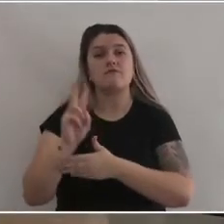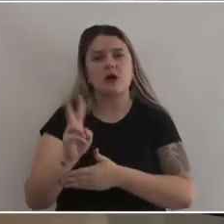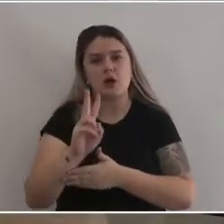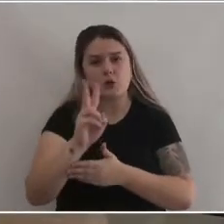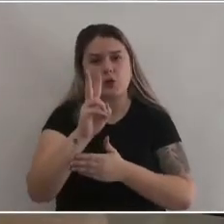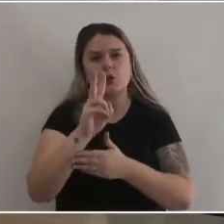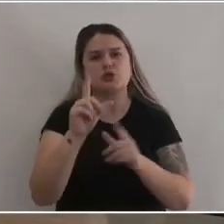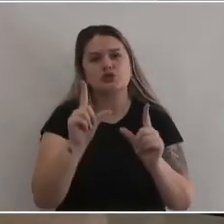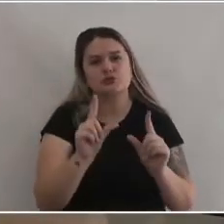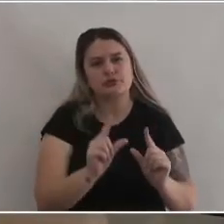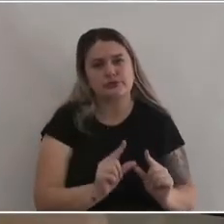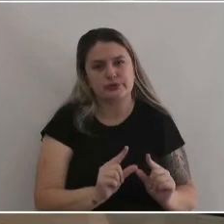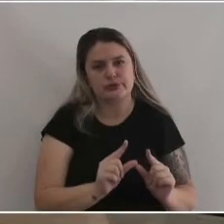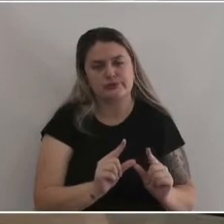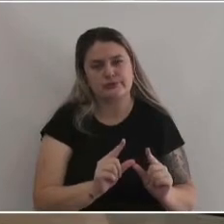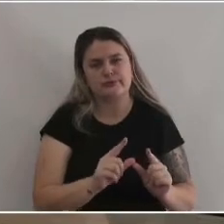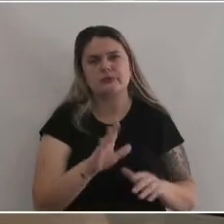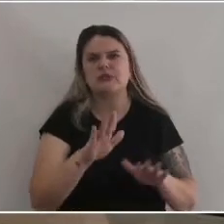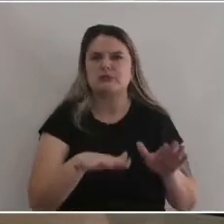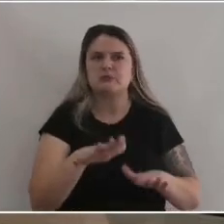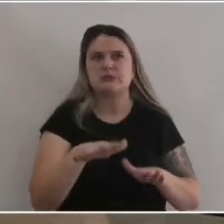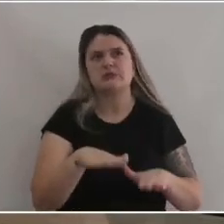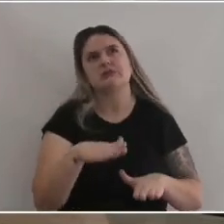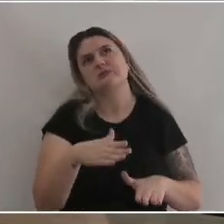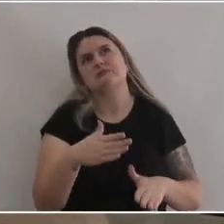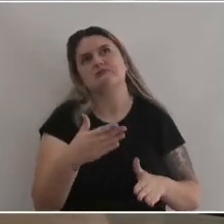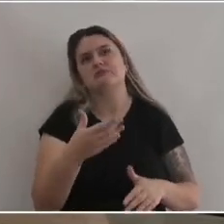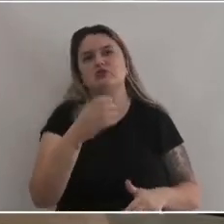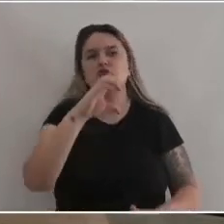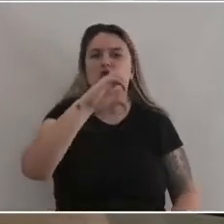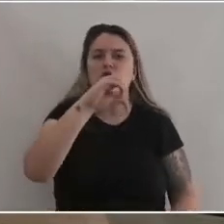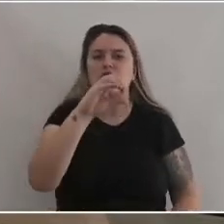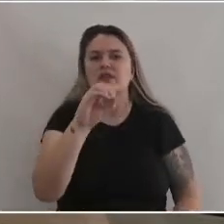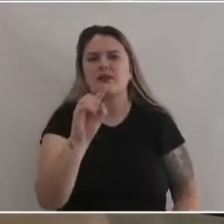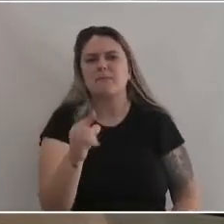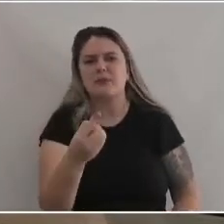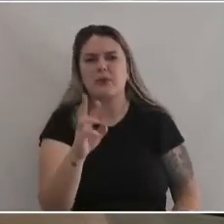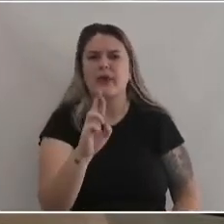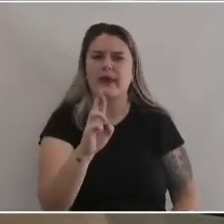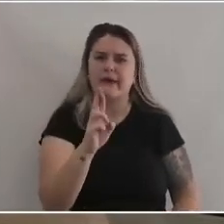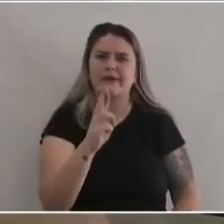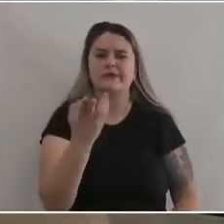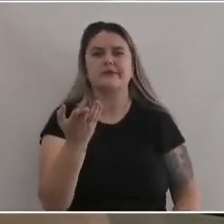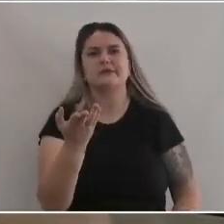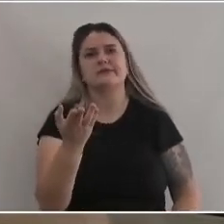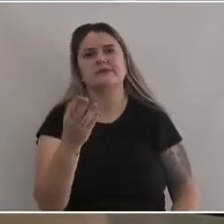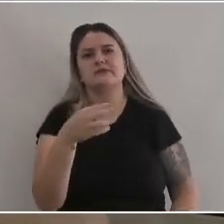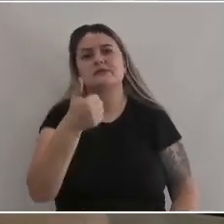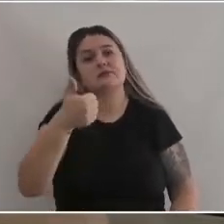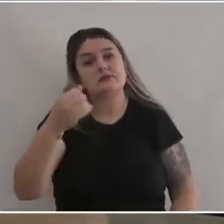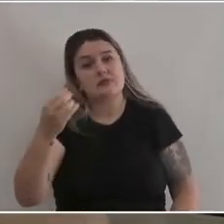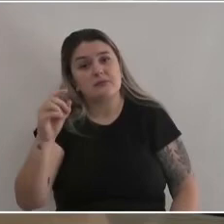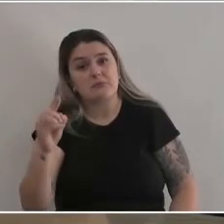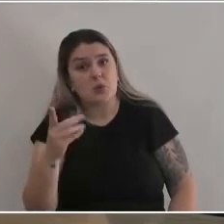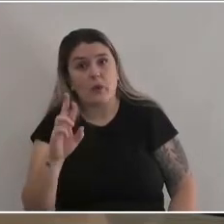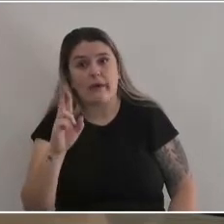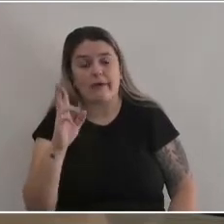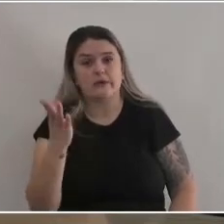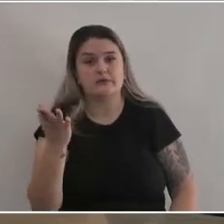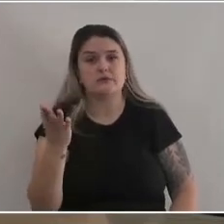bem mais reduzidos, gerava em torno de 90 mil reais, 100 mil reais no